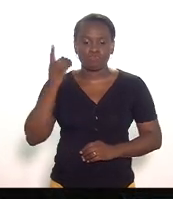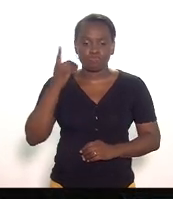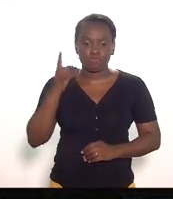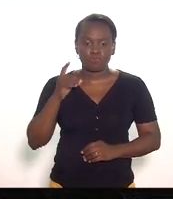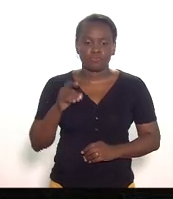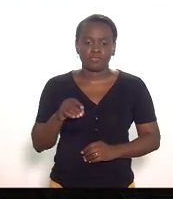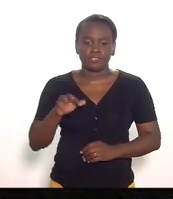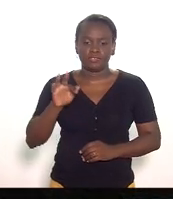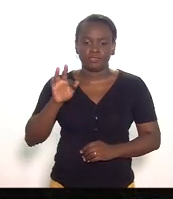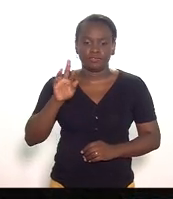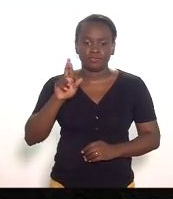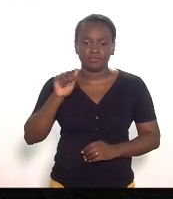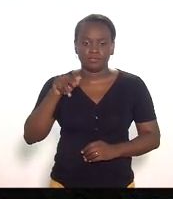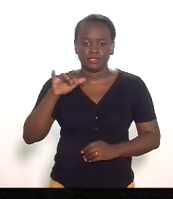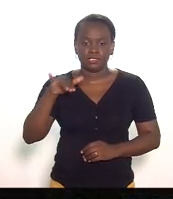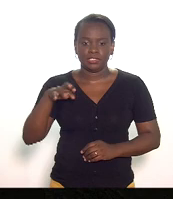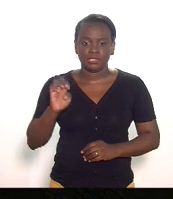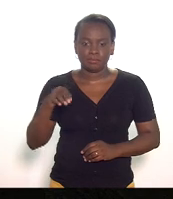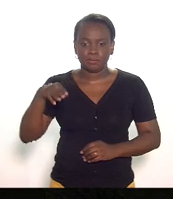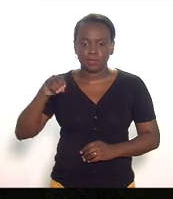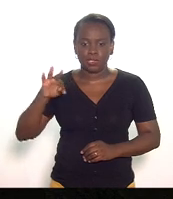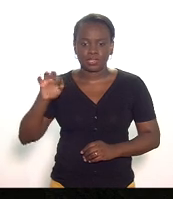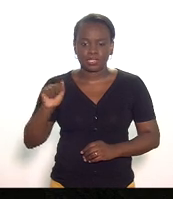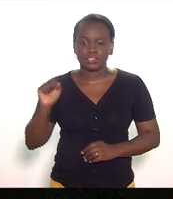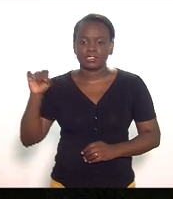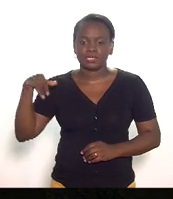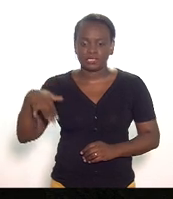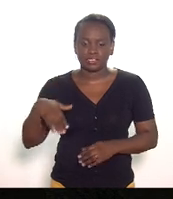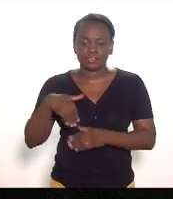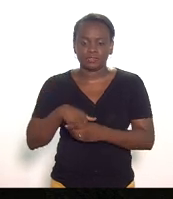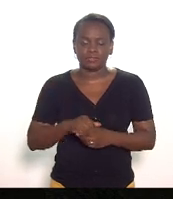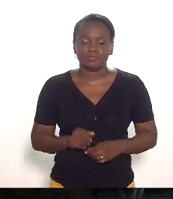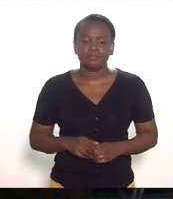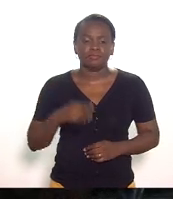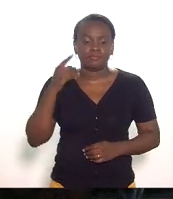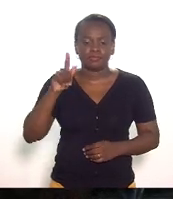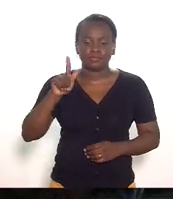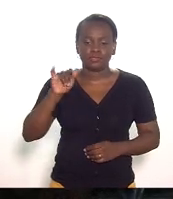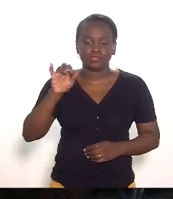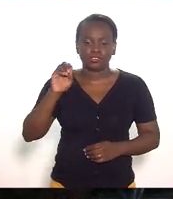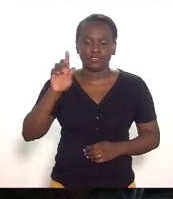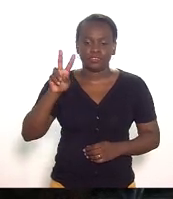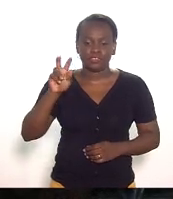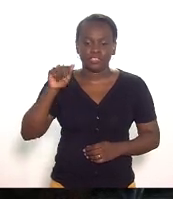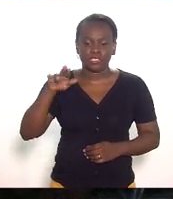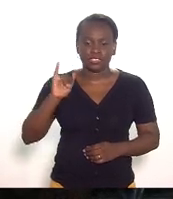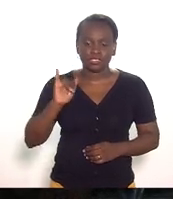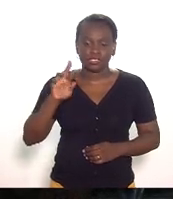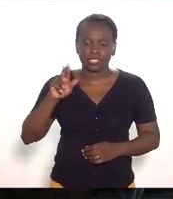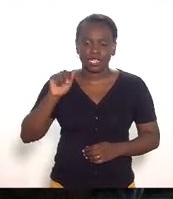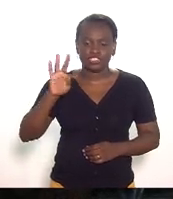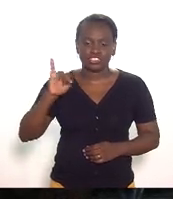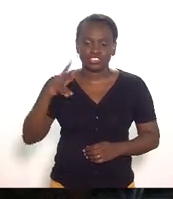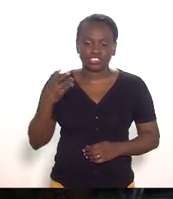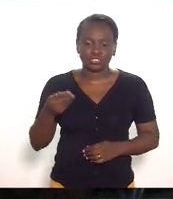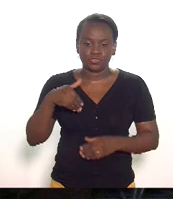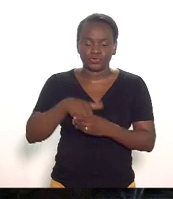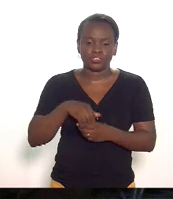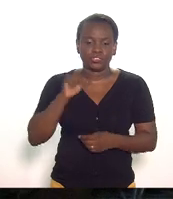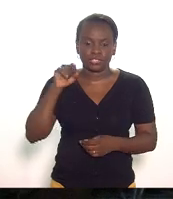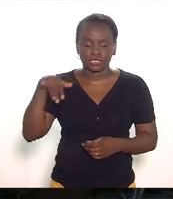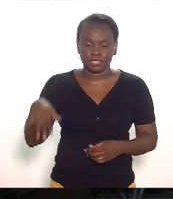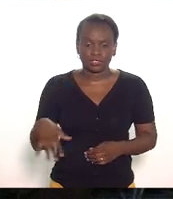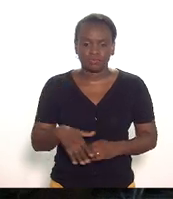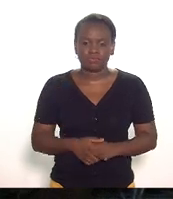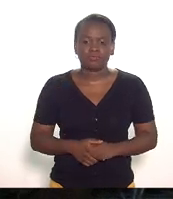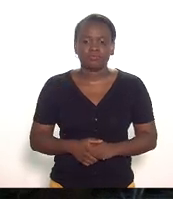Deputada Franciane Mota votou sim. Deputado Giovanni Ratinho votou sim.